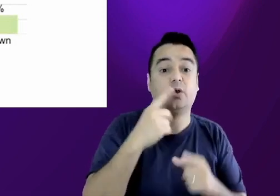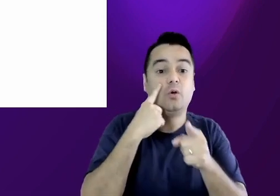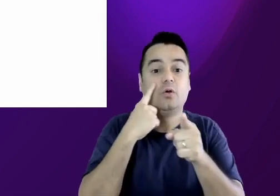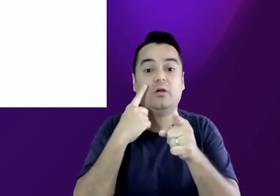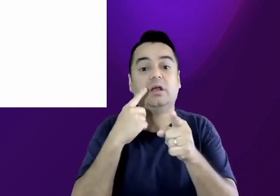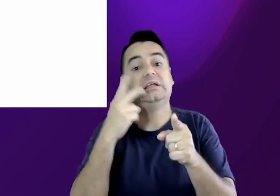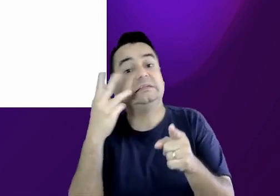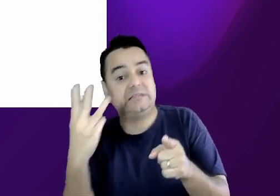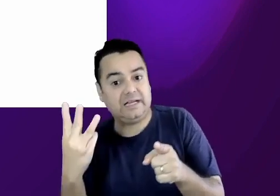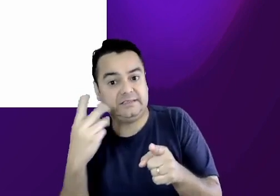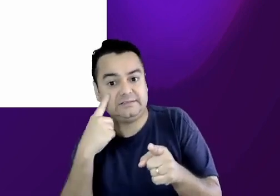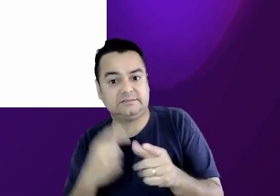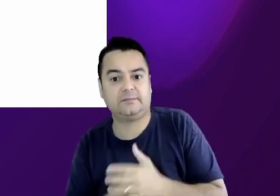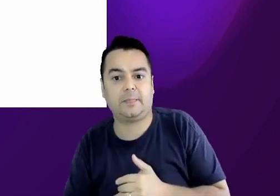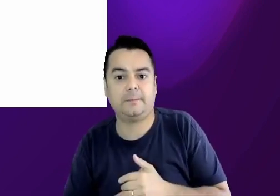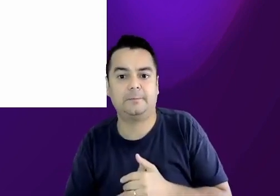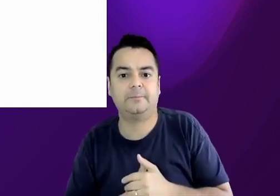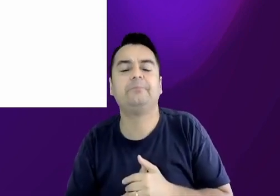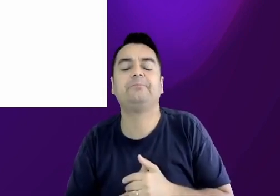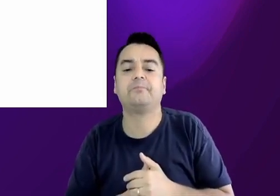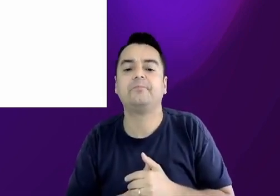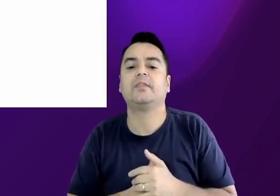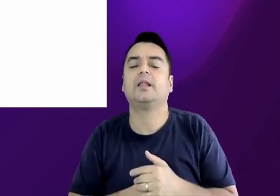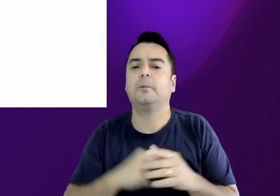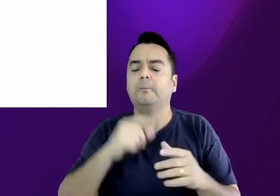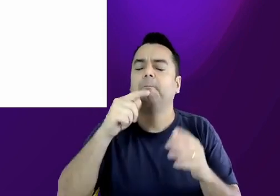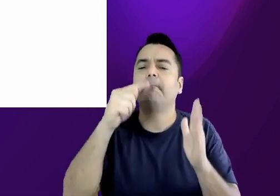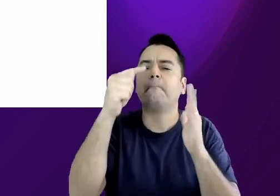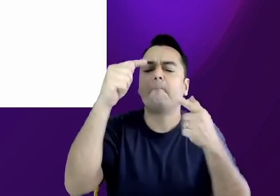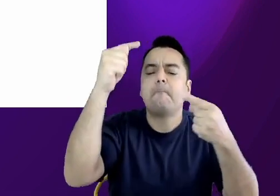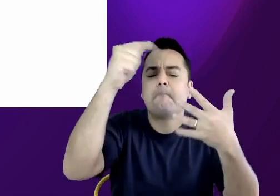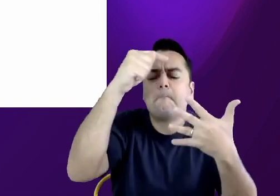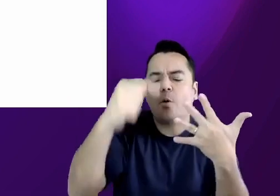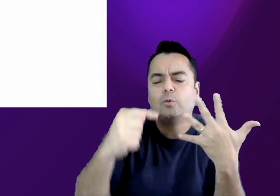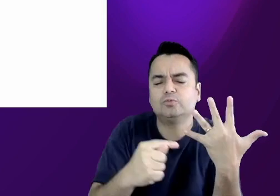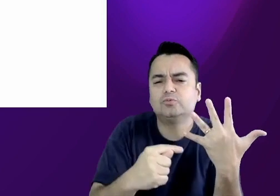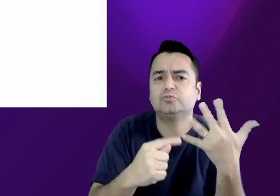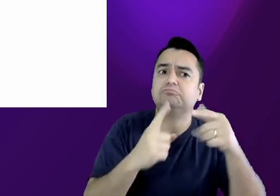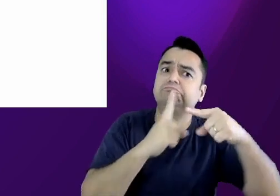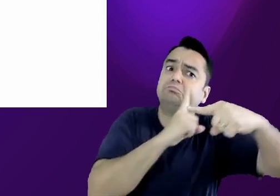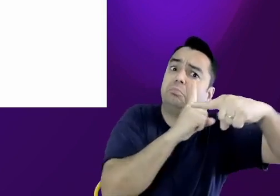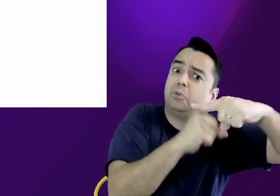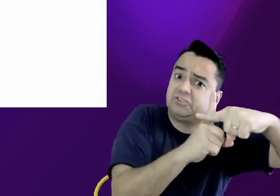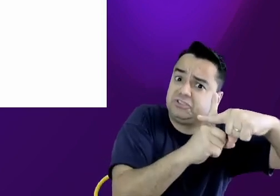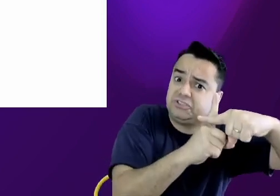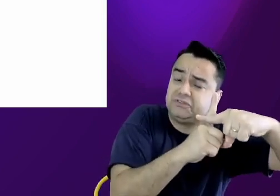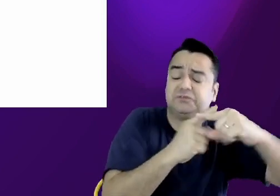Então, pontos a favor, pontos